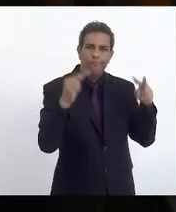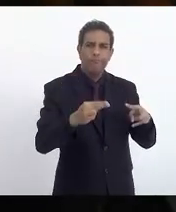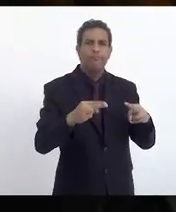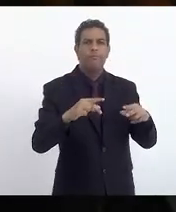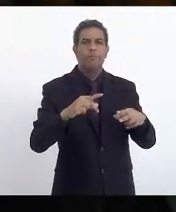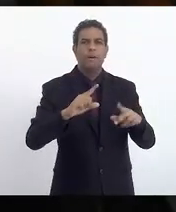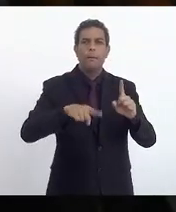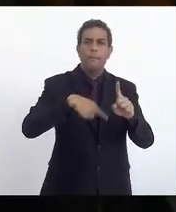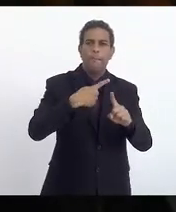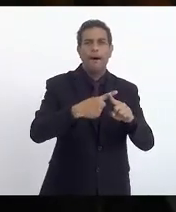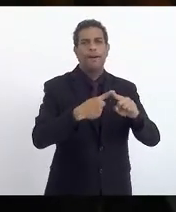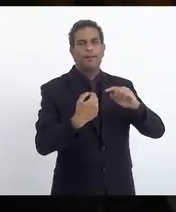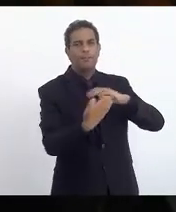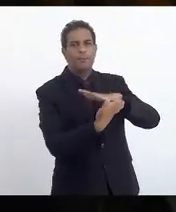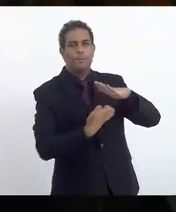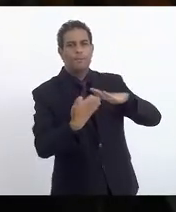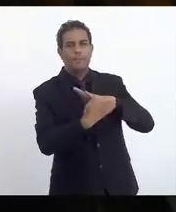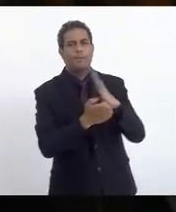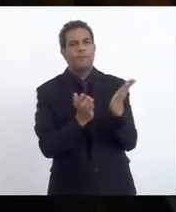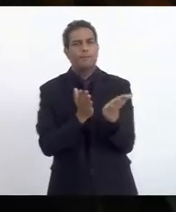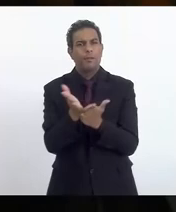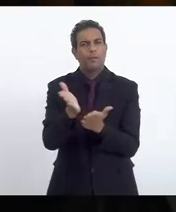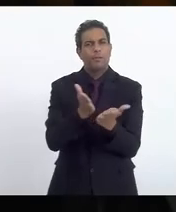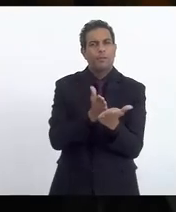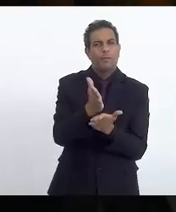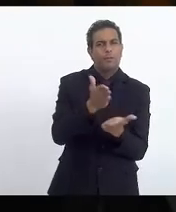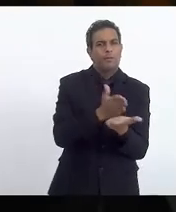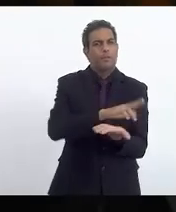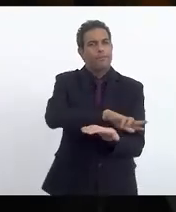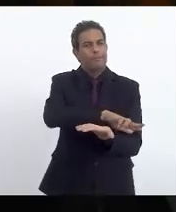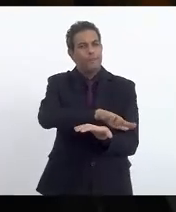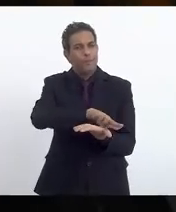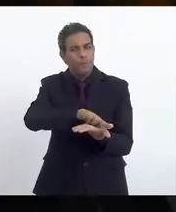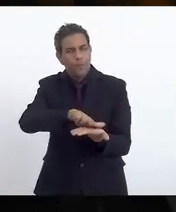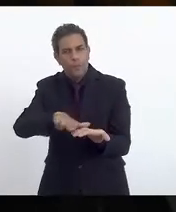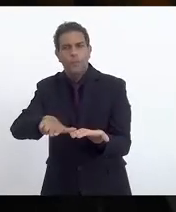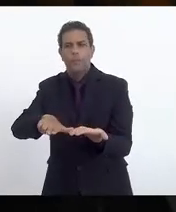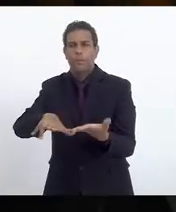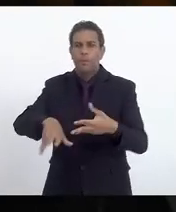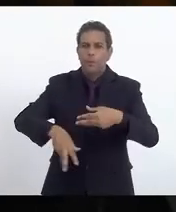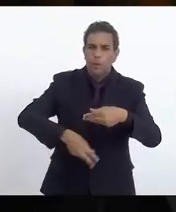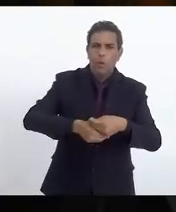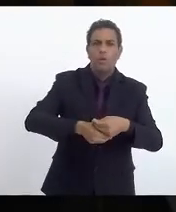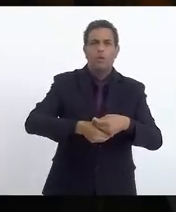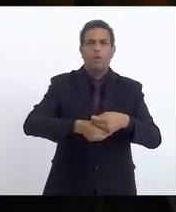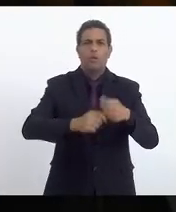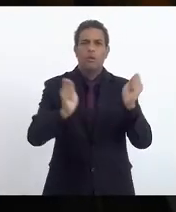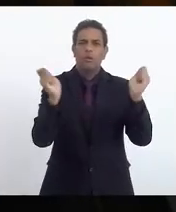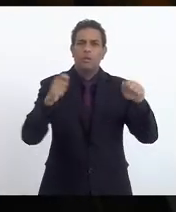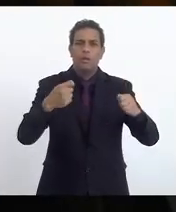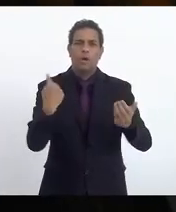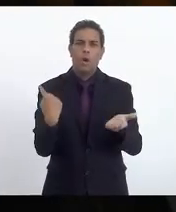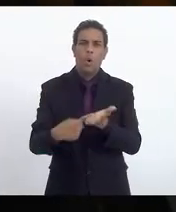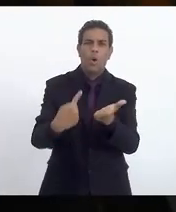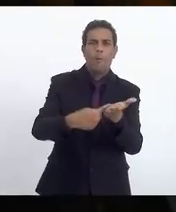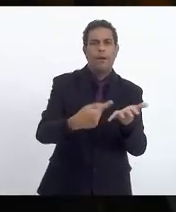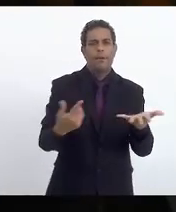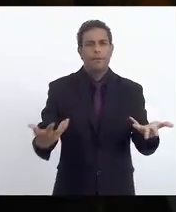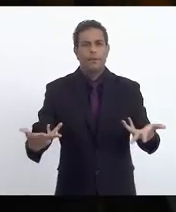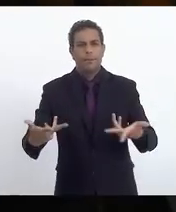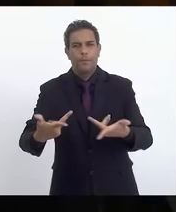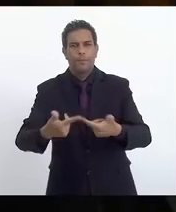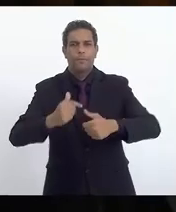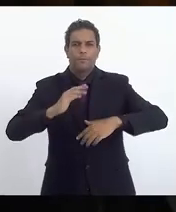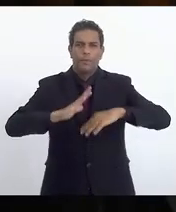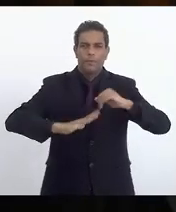mais de uma empresa operando a mesma linha de modo que suposta suscitar uma competição e termo de qualidade em